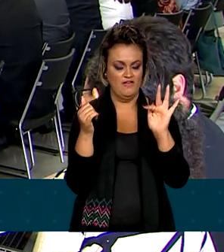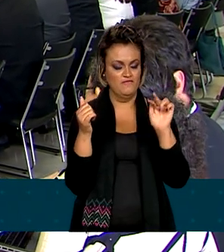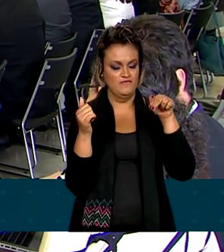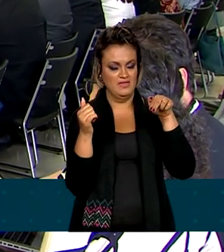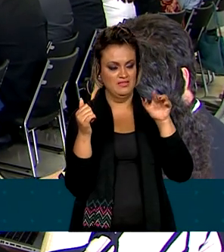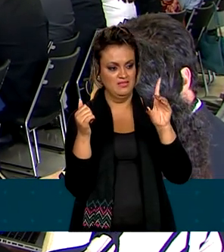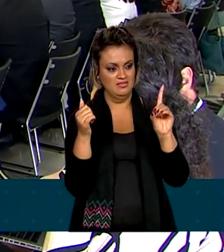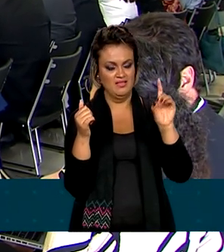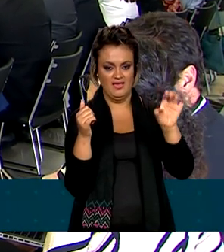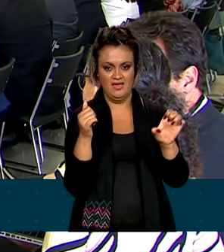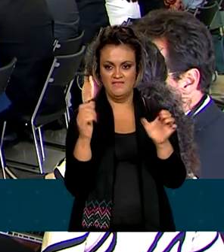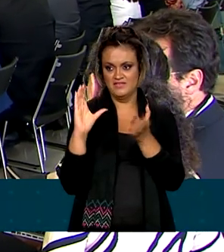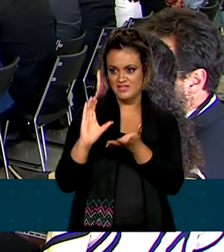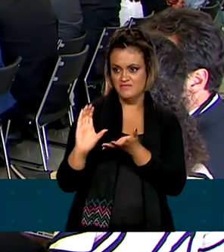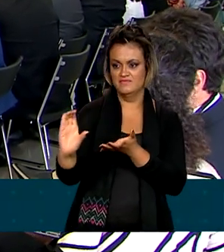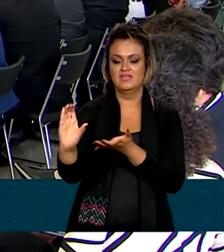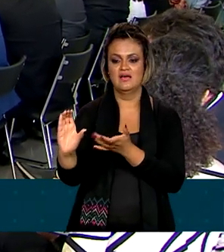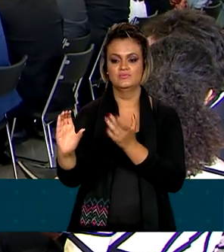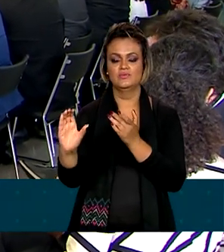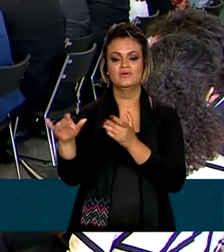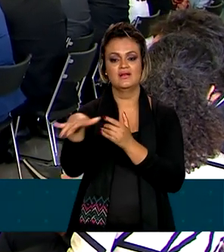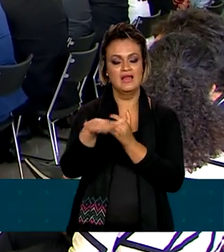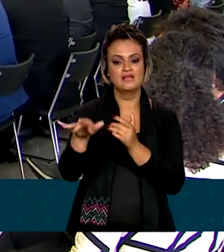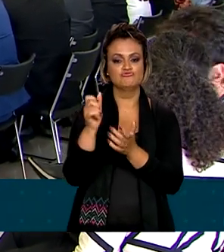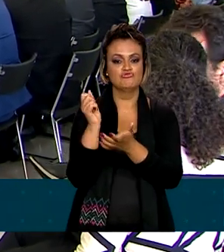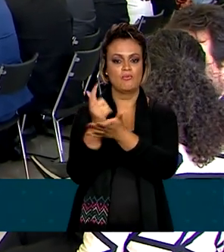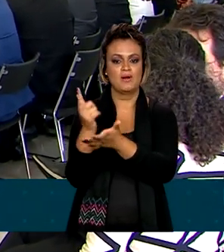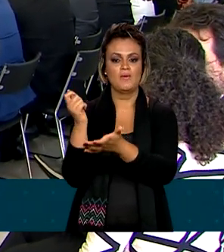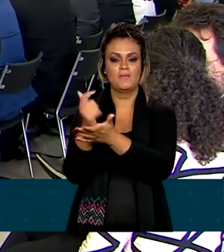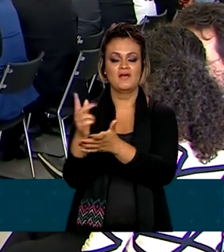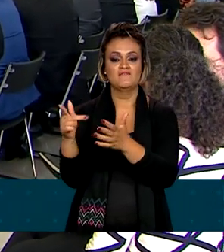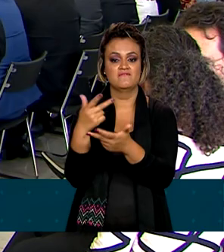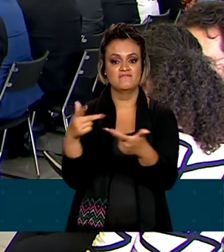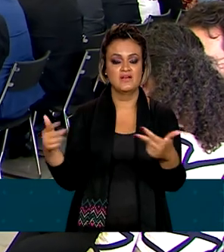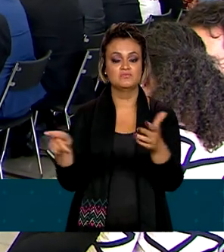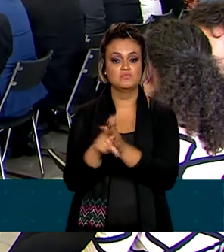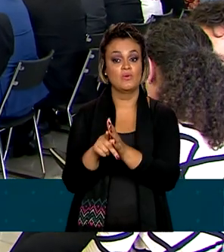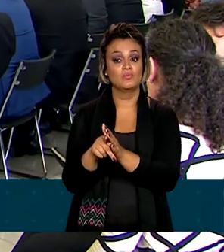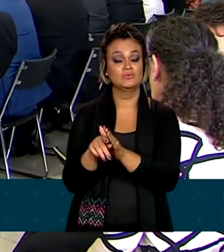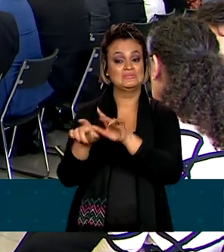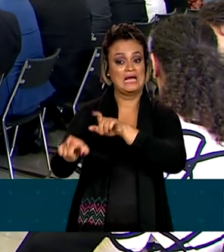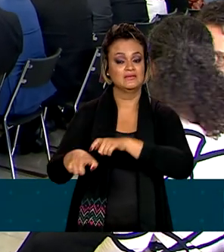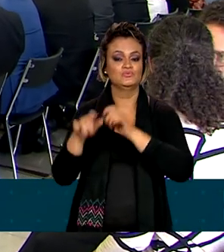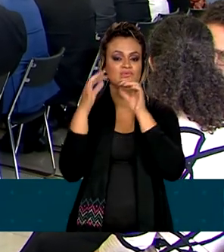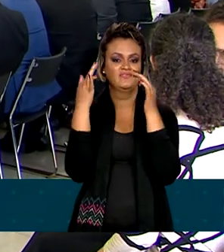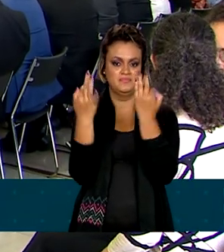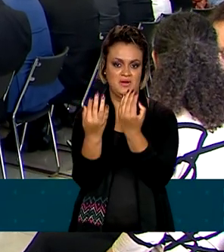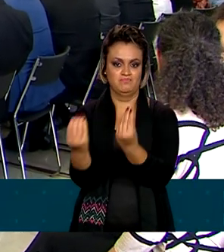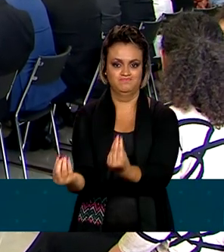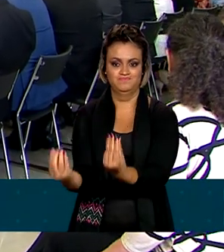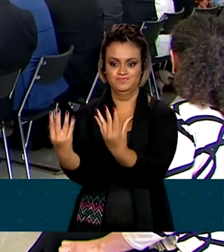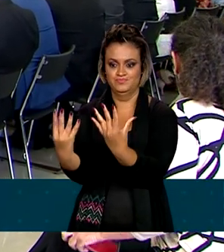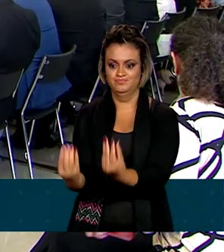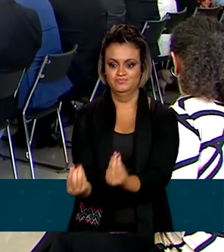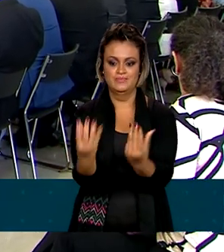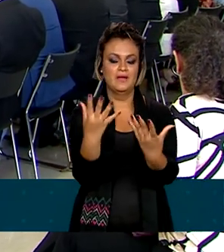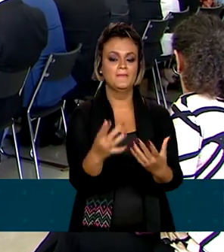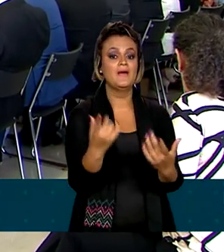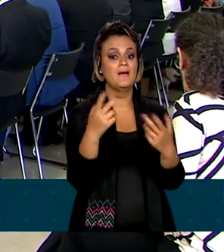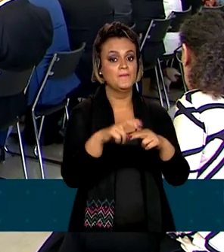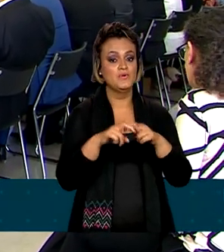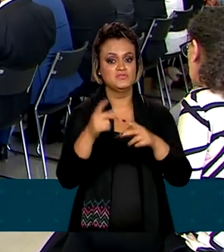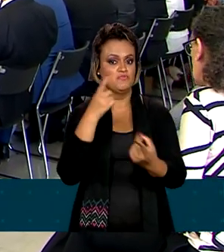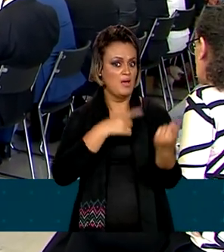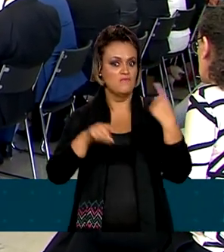FNDE sejam investidos na aquisição de produtos da agricultura familiar. Começou aí uma